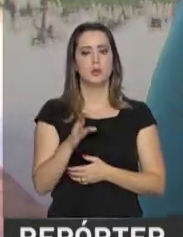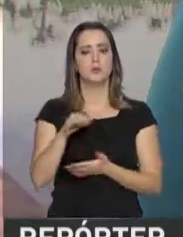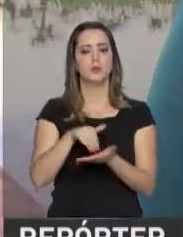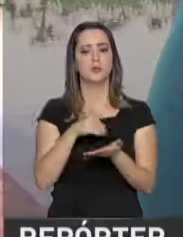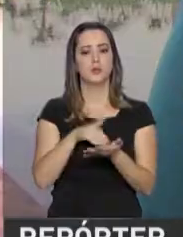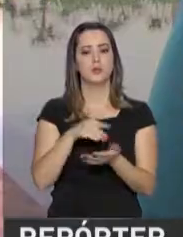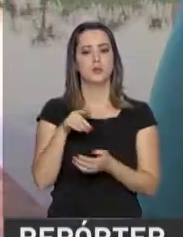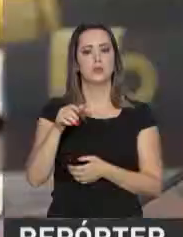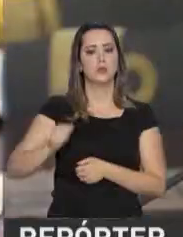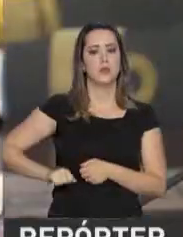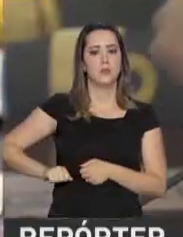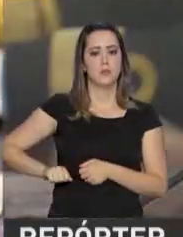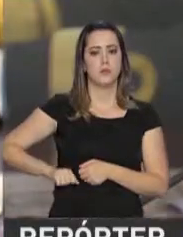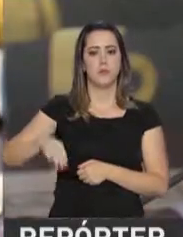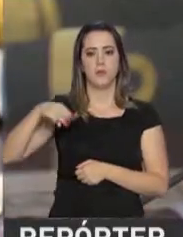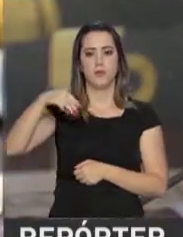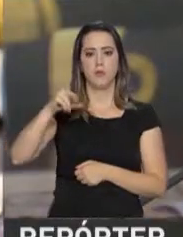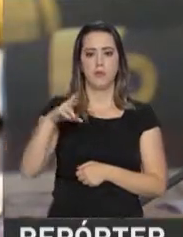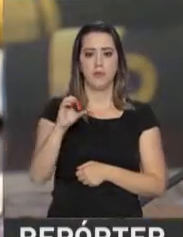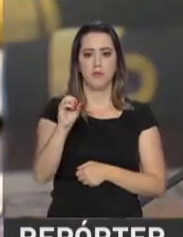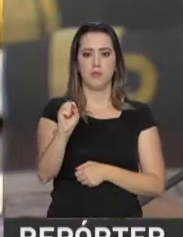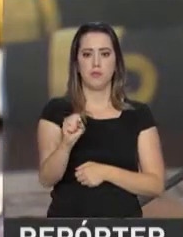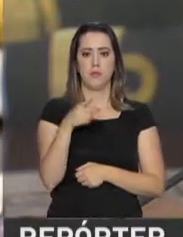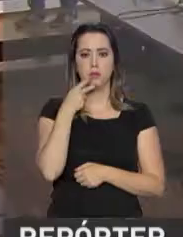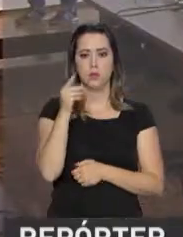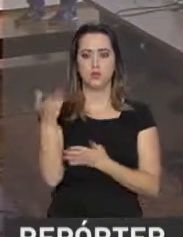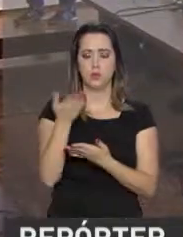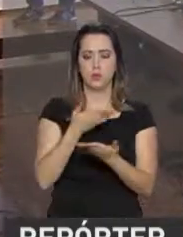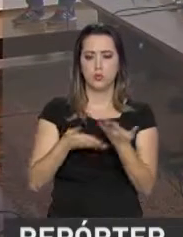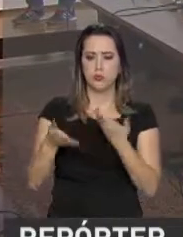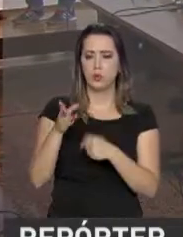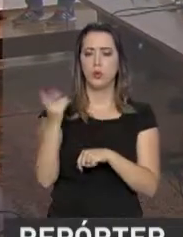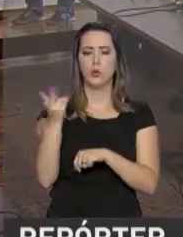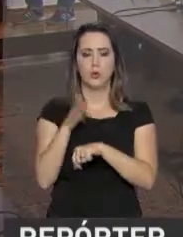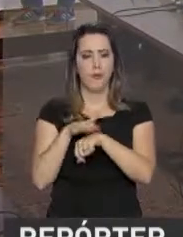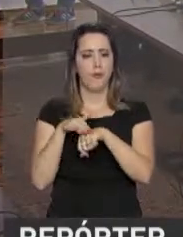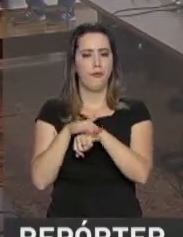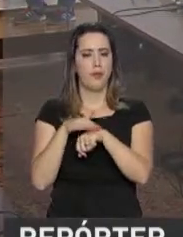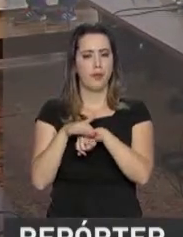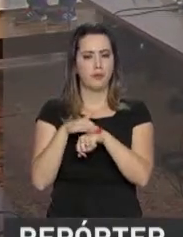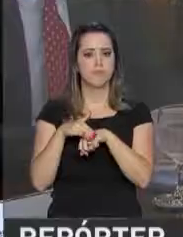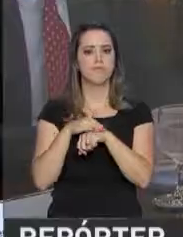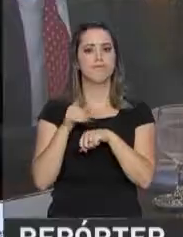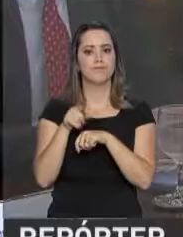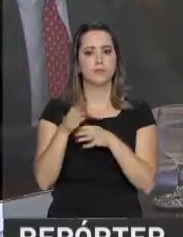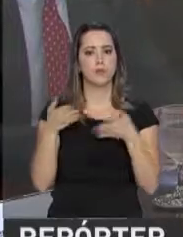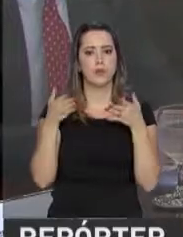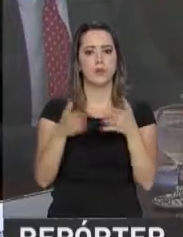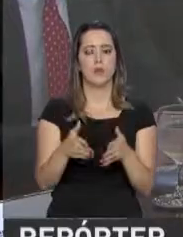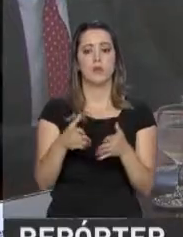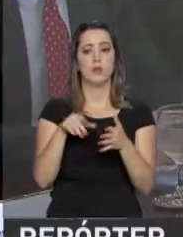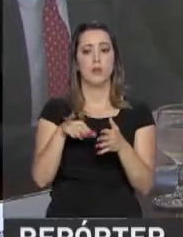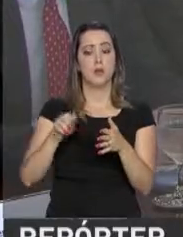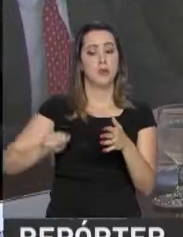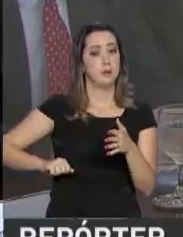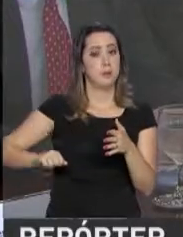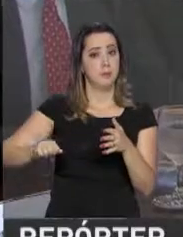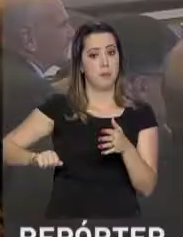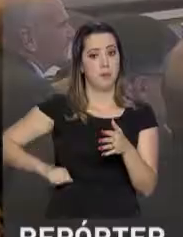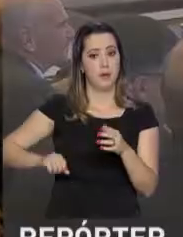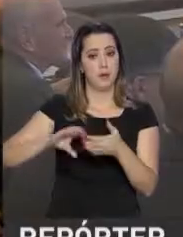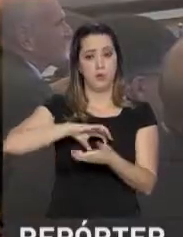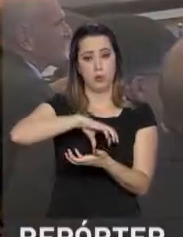Exteriores, embaixador Marcos Galvão. Eles tiveram uma reunião bilateral e participaram ainda no Palácio do Itamaraty